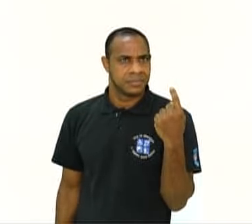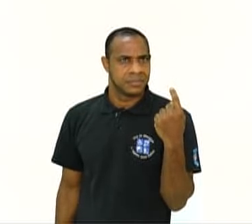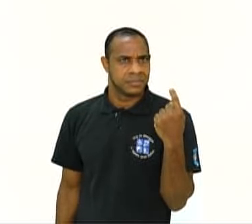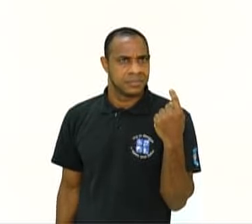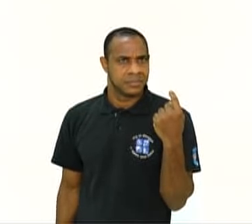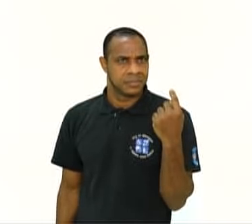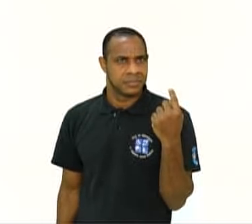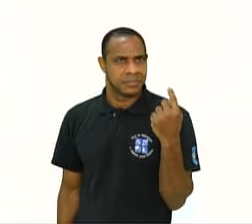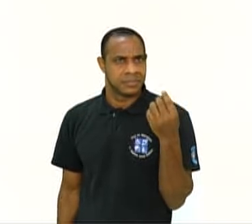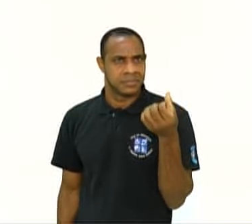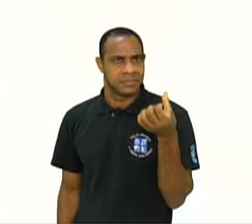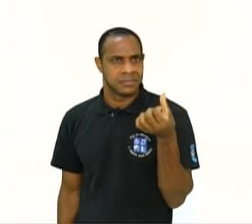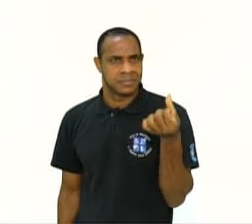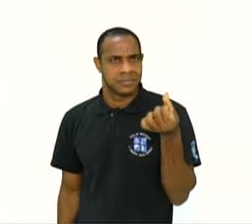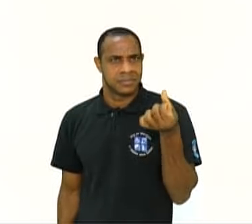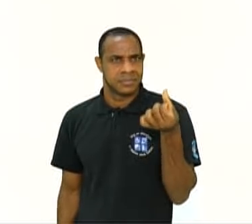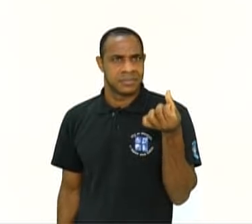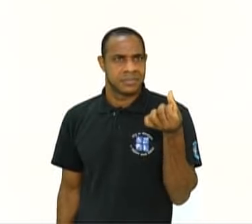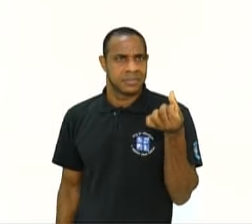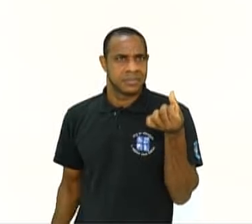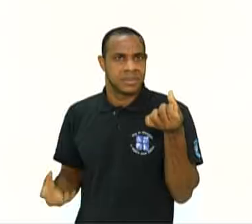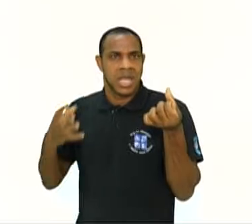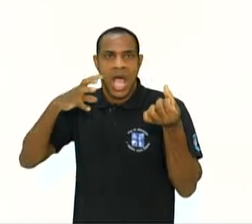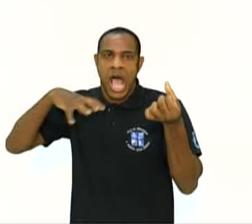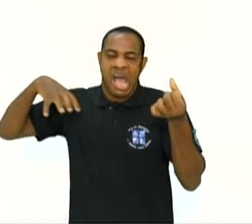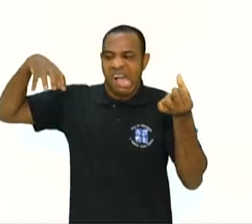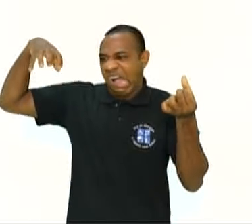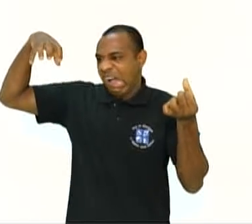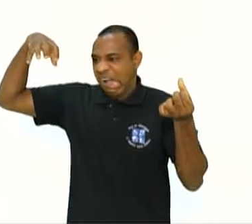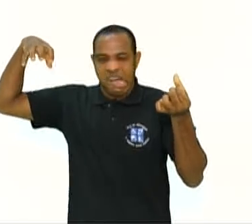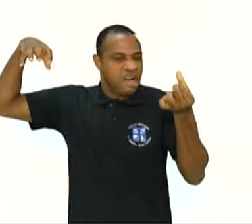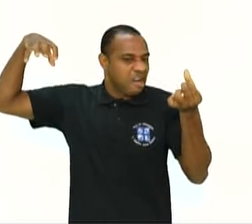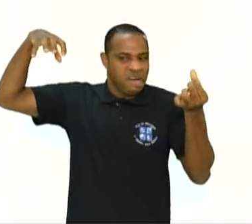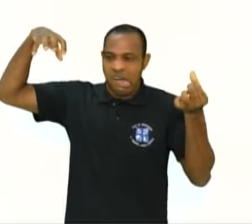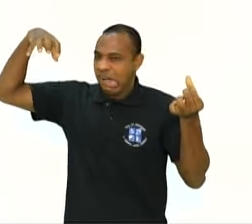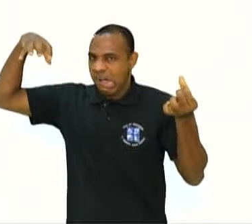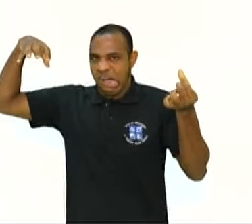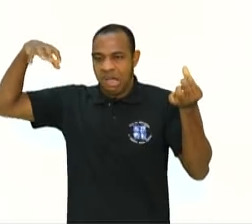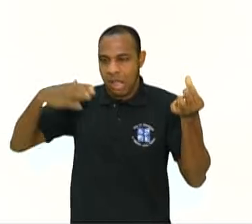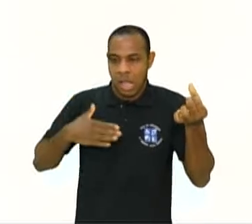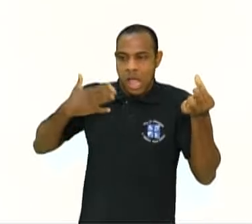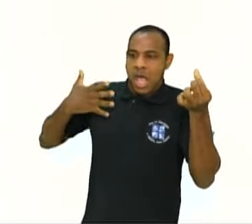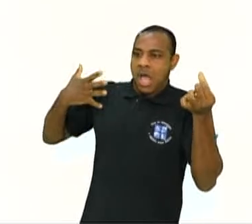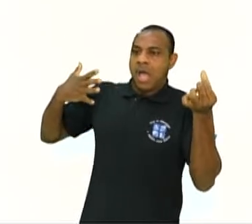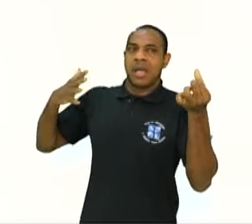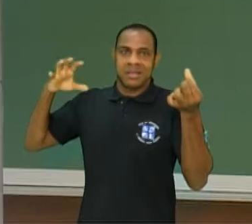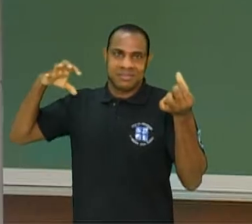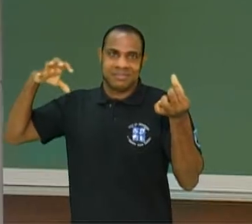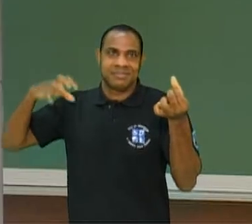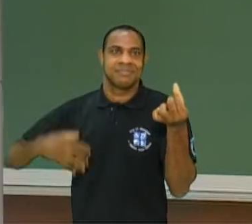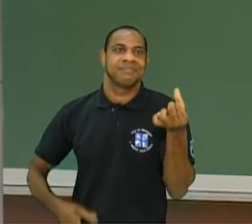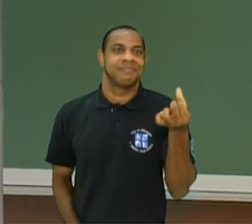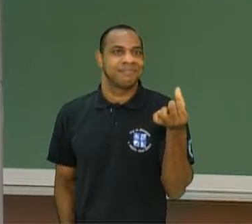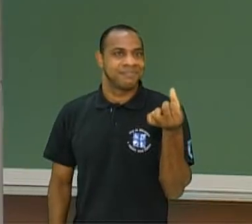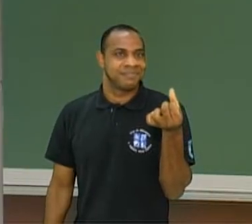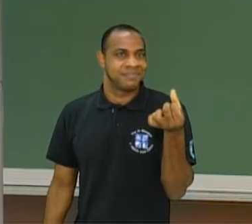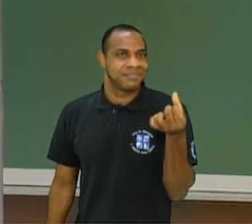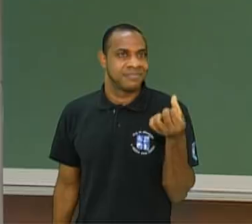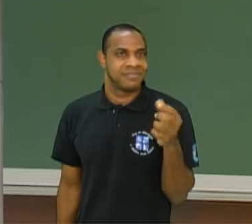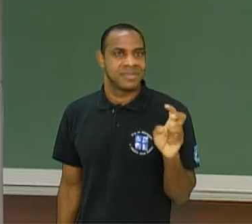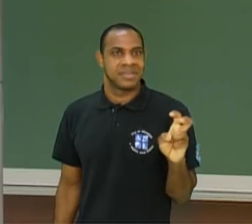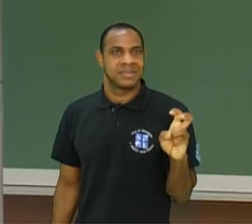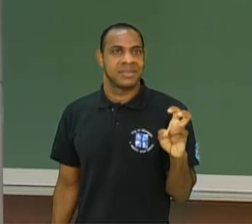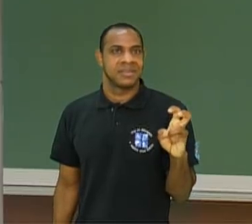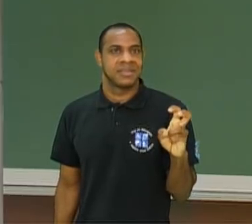Scare somebody, assustar, né? Alguém, assustar alguém, que no caso é o número 6. Get